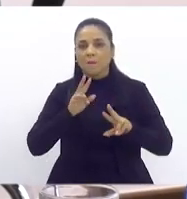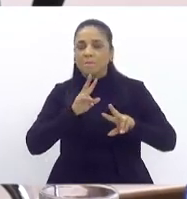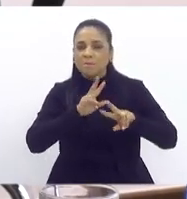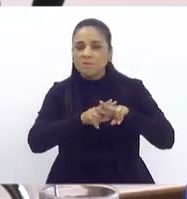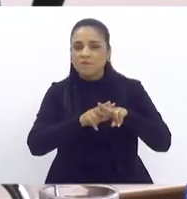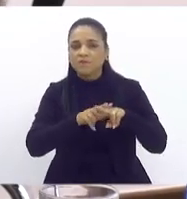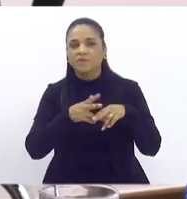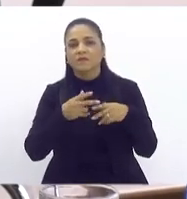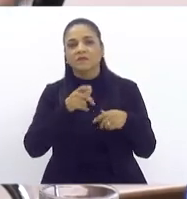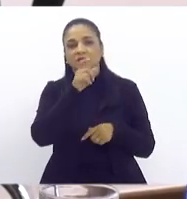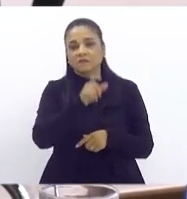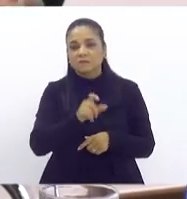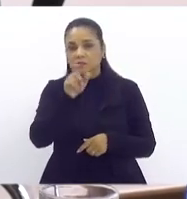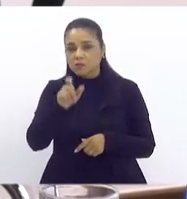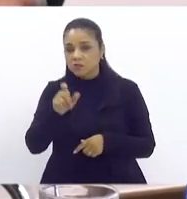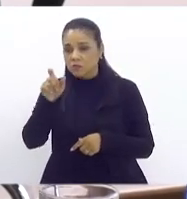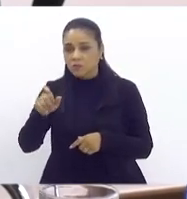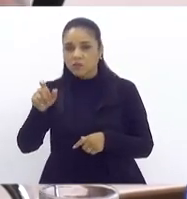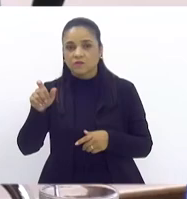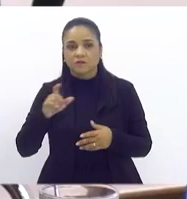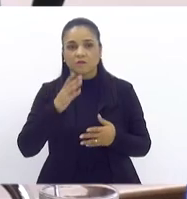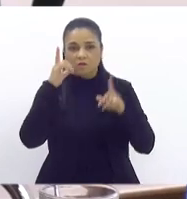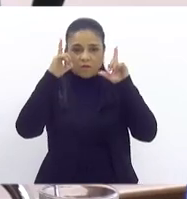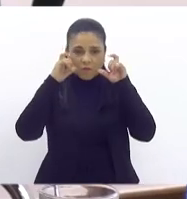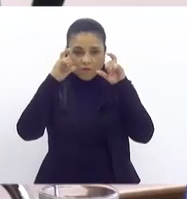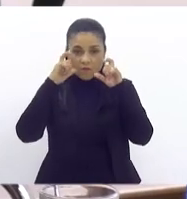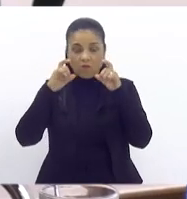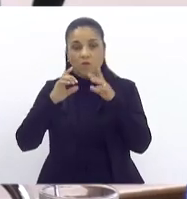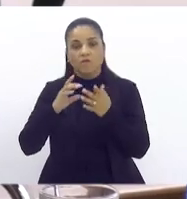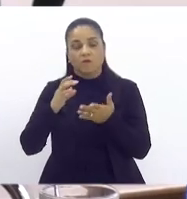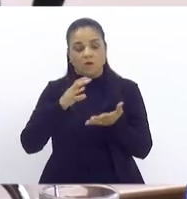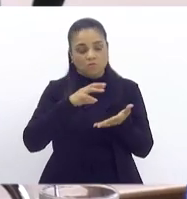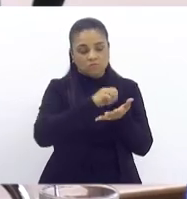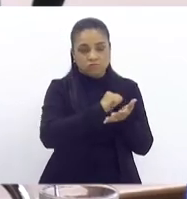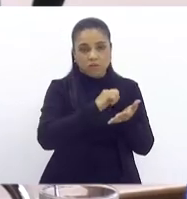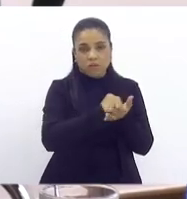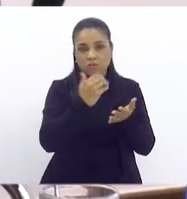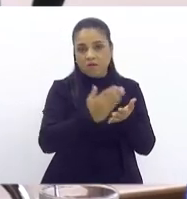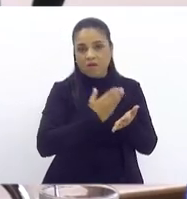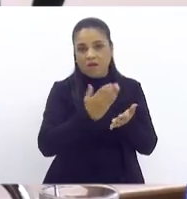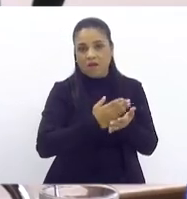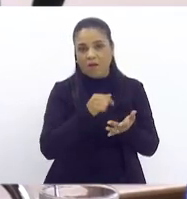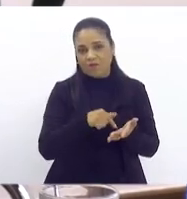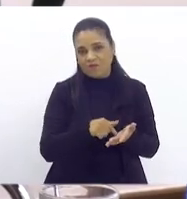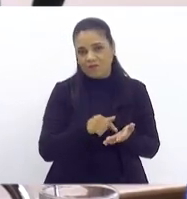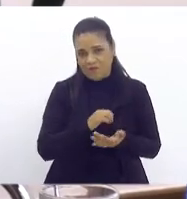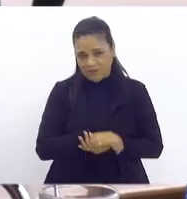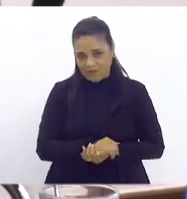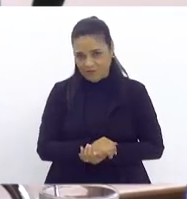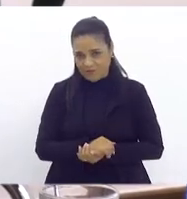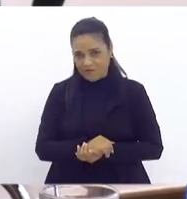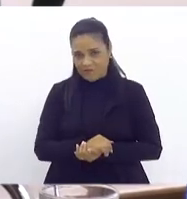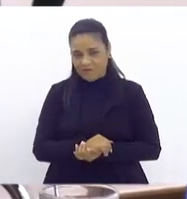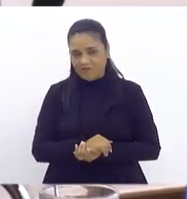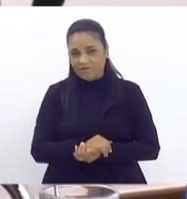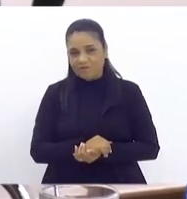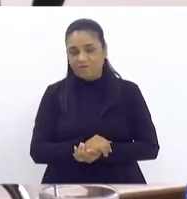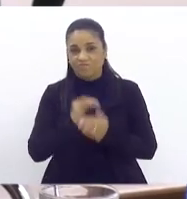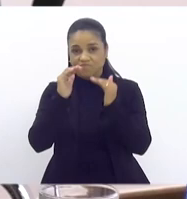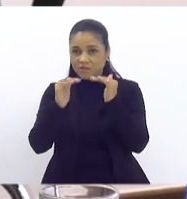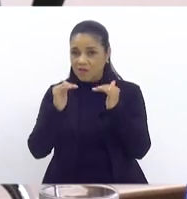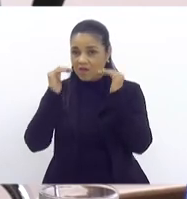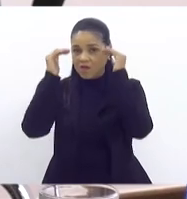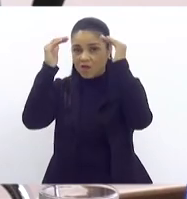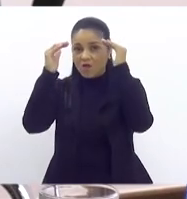E essas pessoas vão sendo absorvidas pelo sistema e o que que a corte superior do